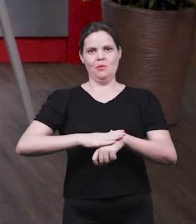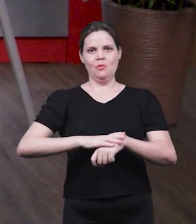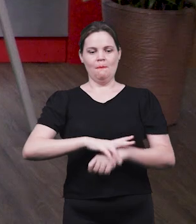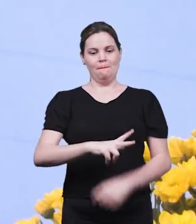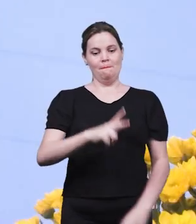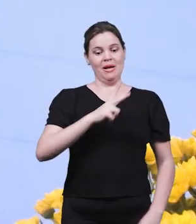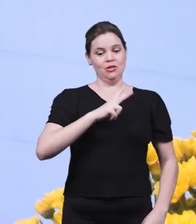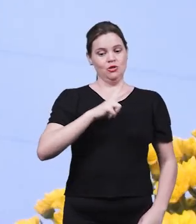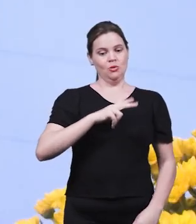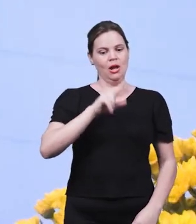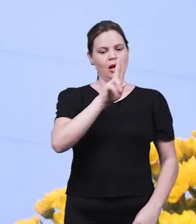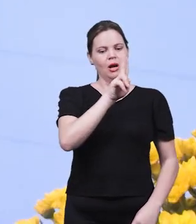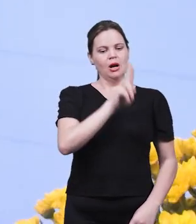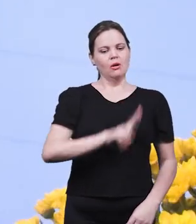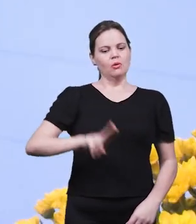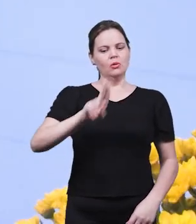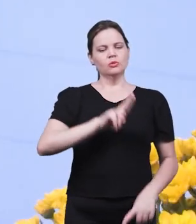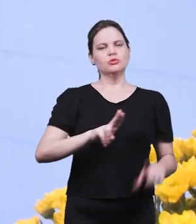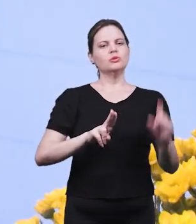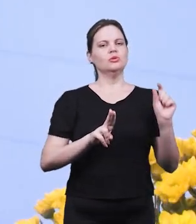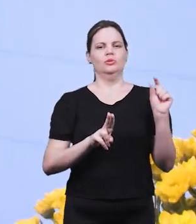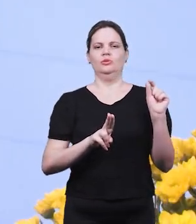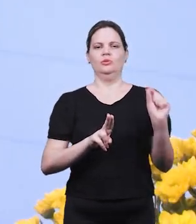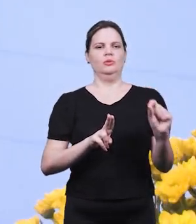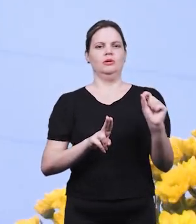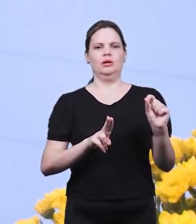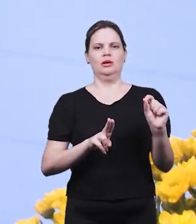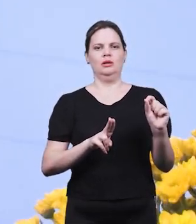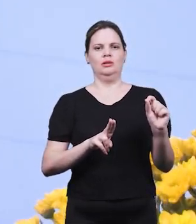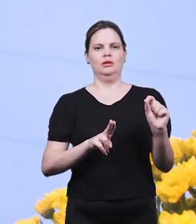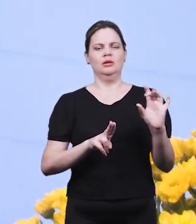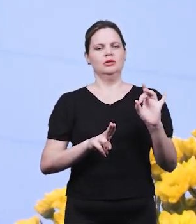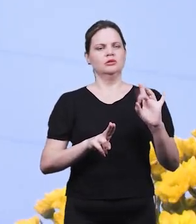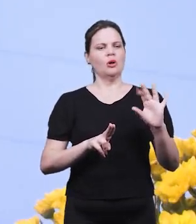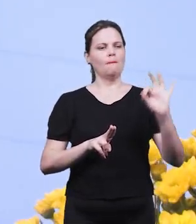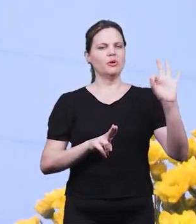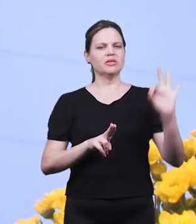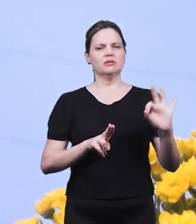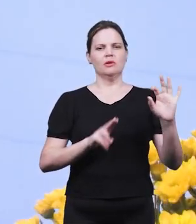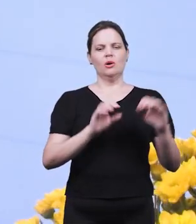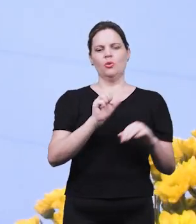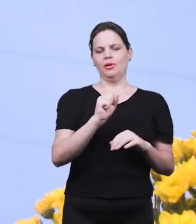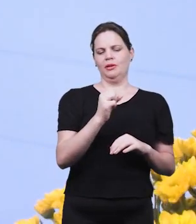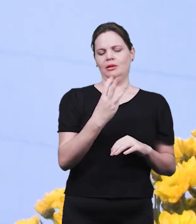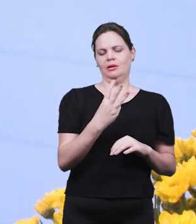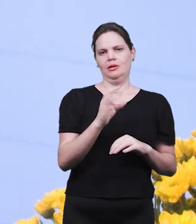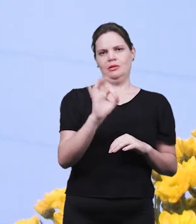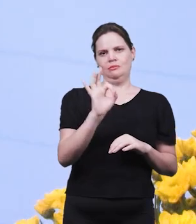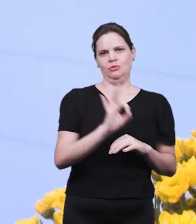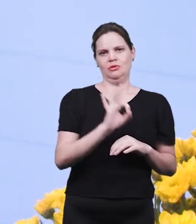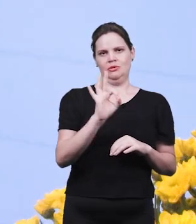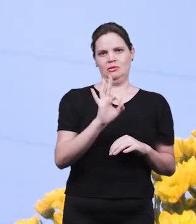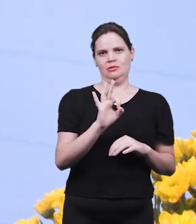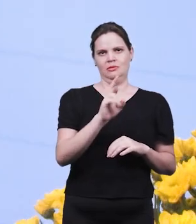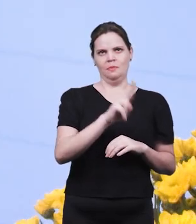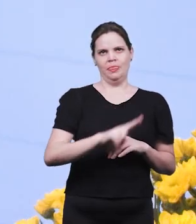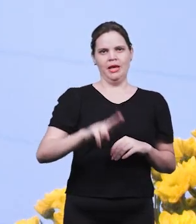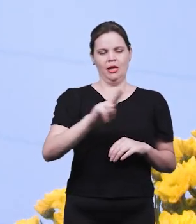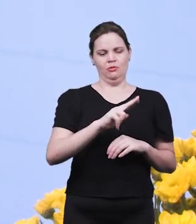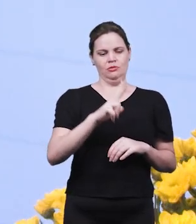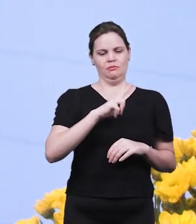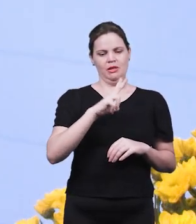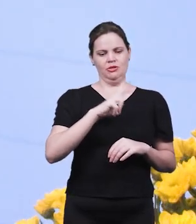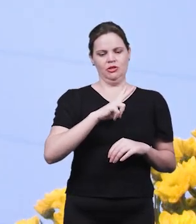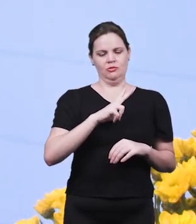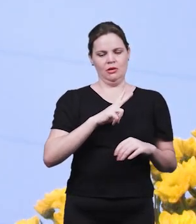particular ocupa. Então, seria um percentual de 83% do particular